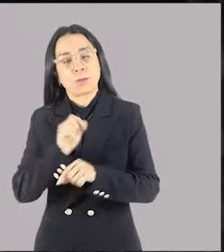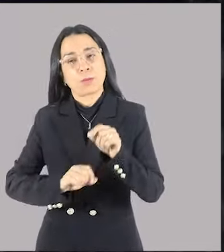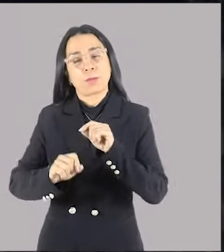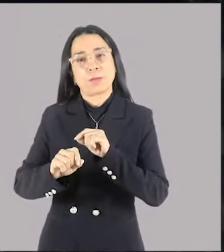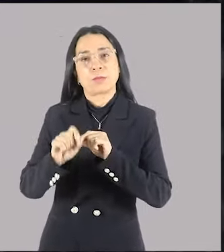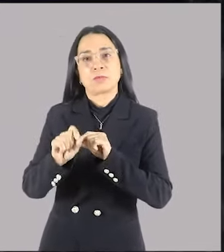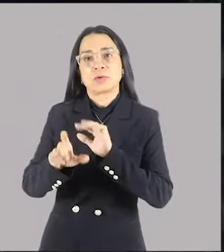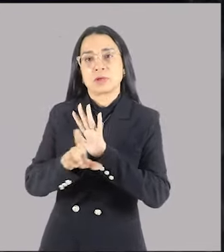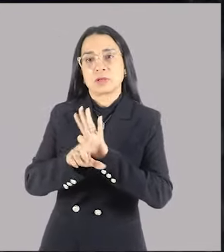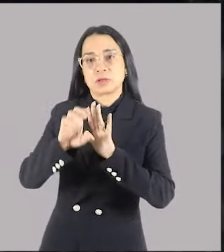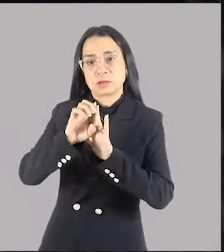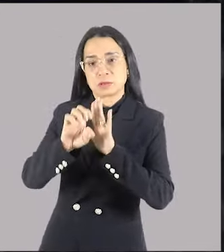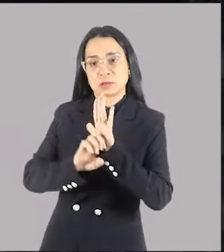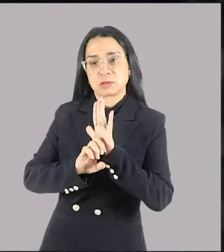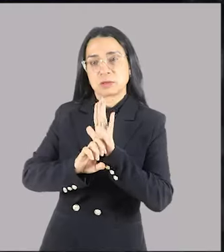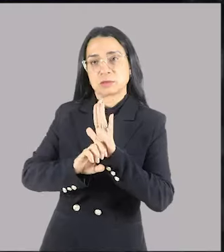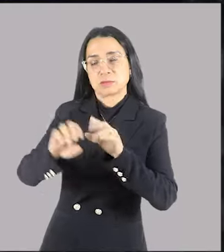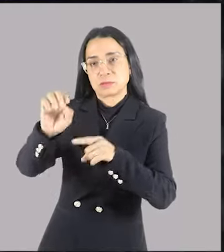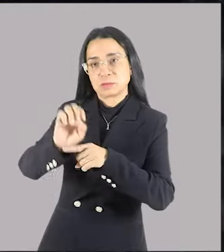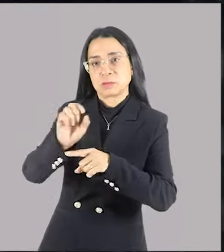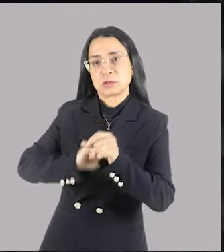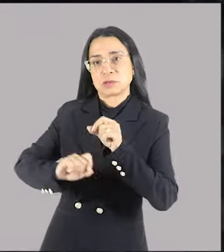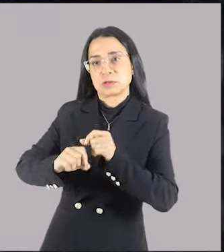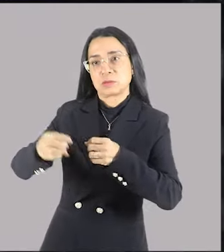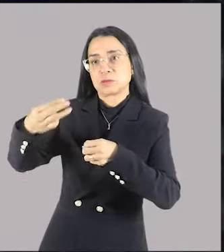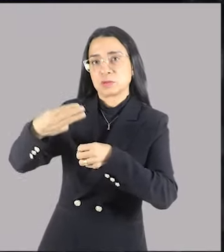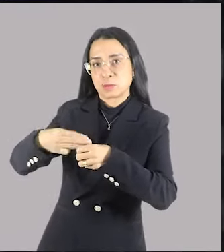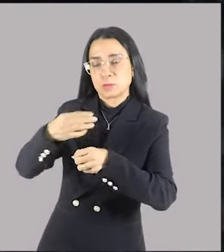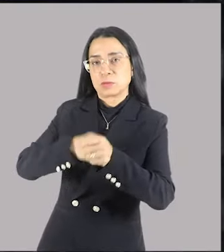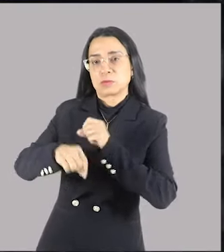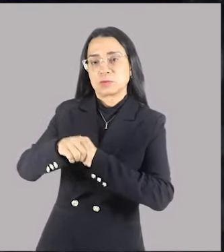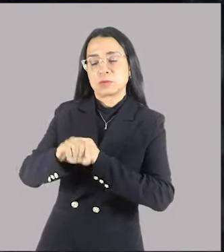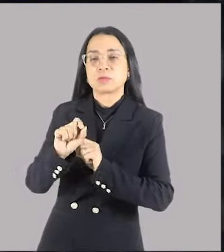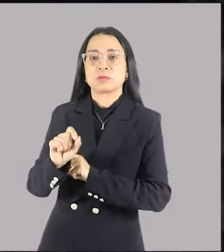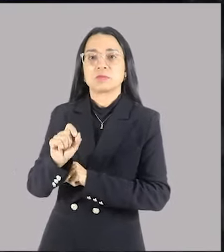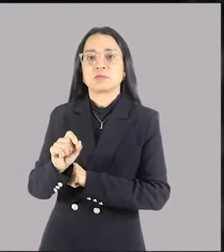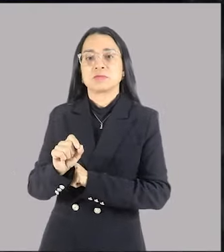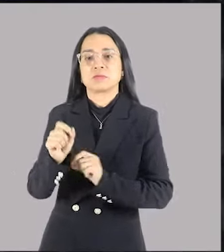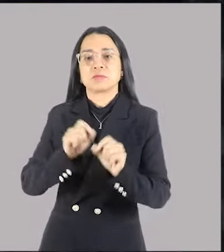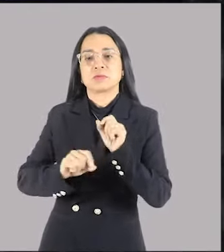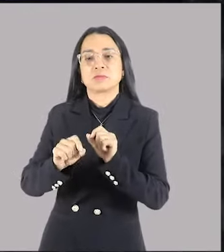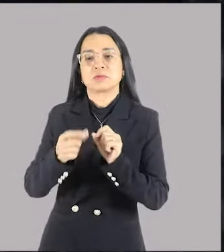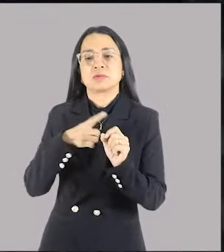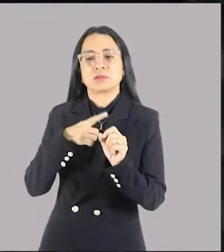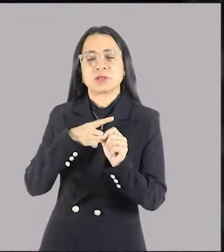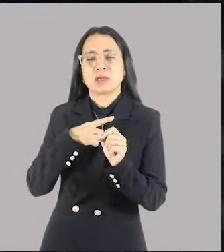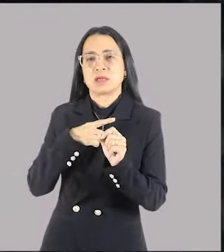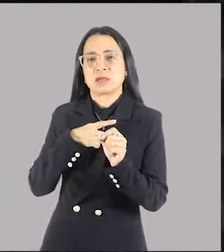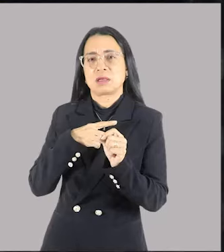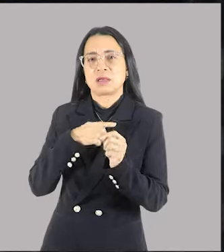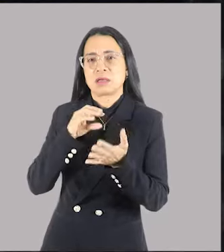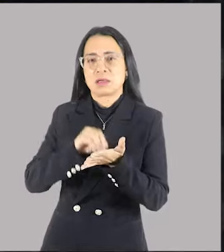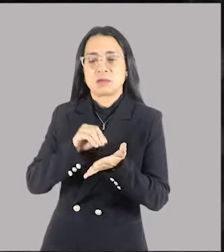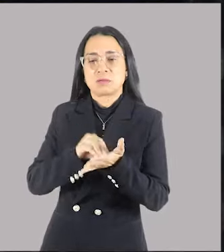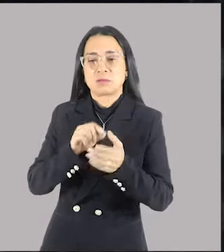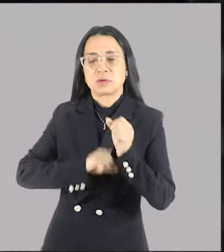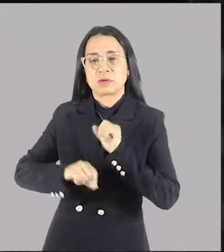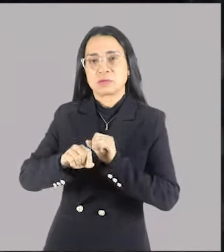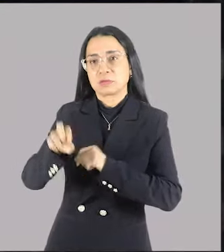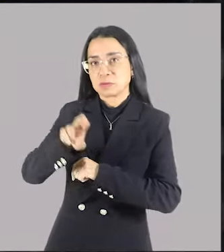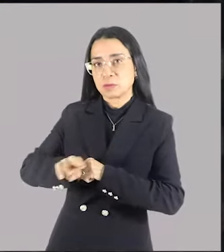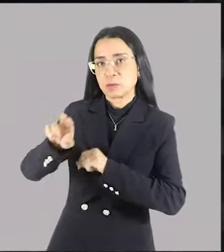lei estatutária dos estados e dos Municípios for lacunosa ou seja houver alguma lacuna se aplica a